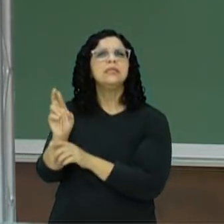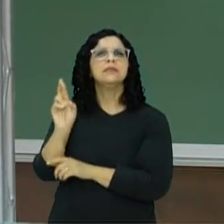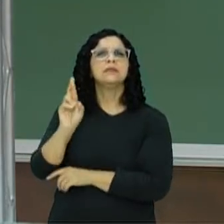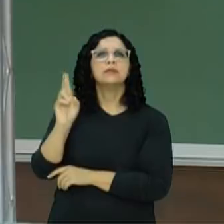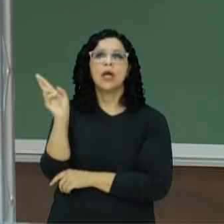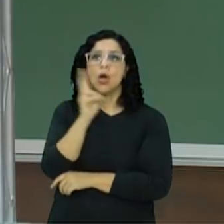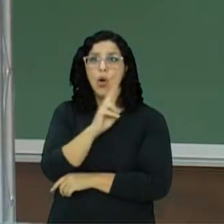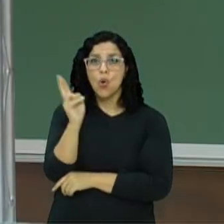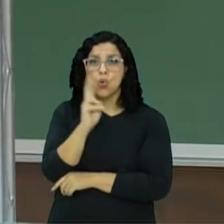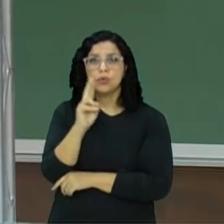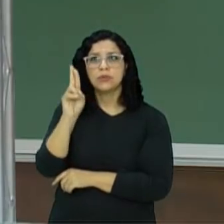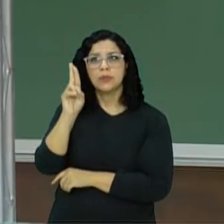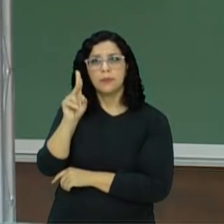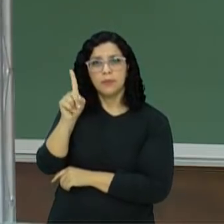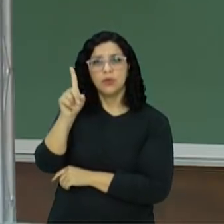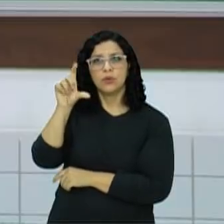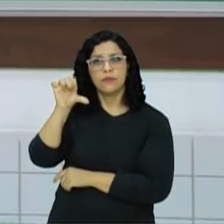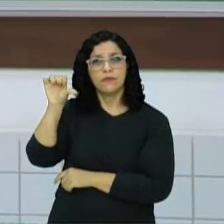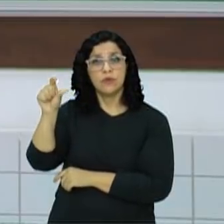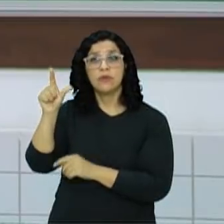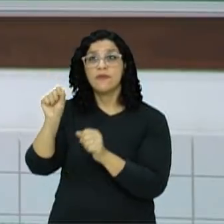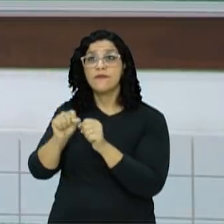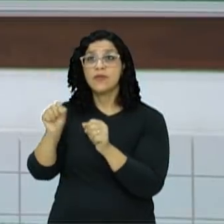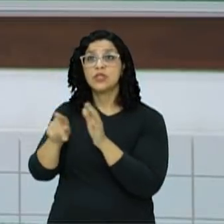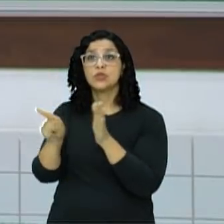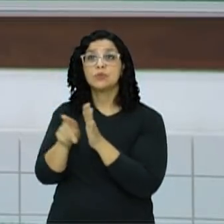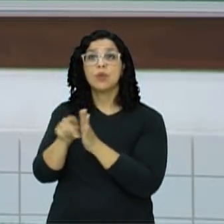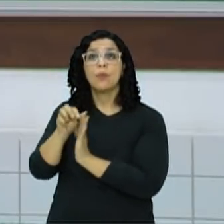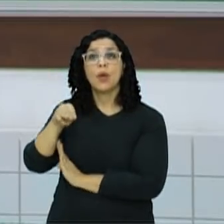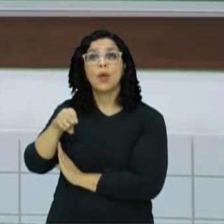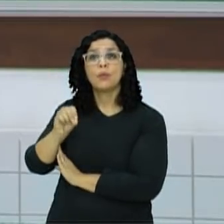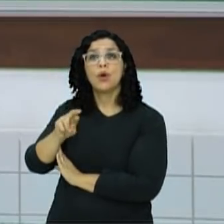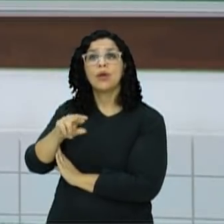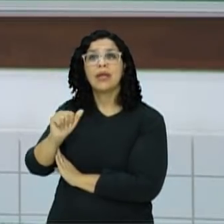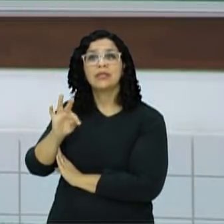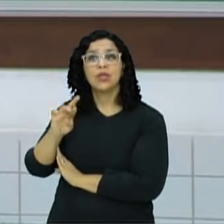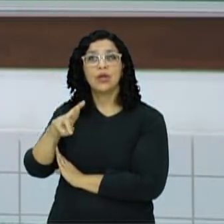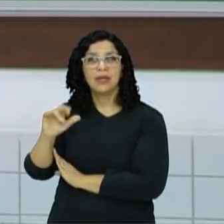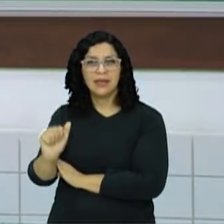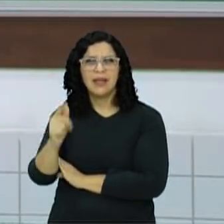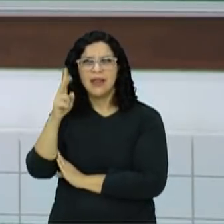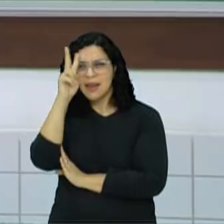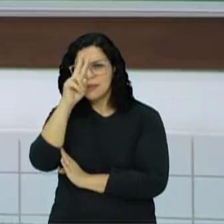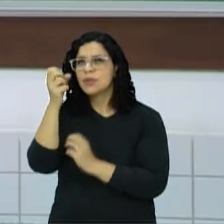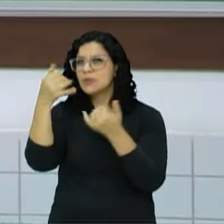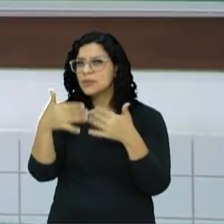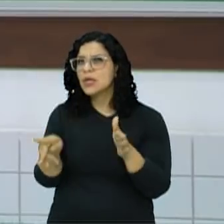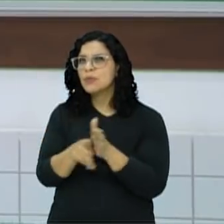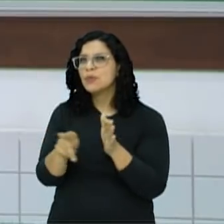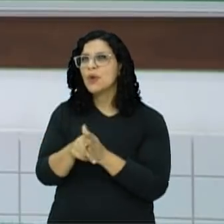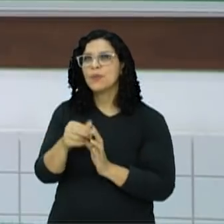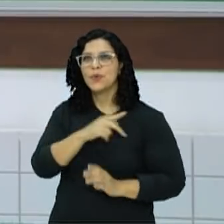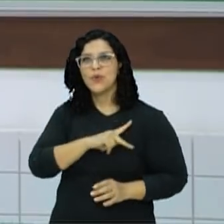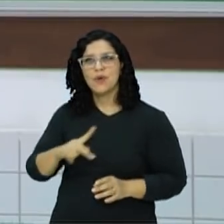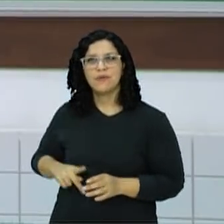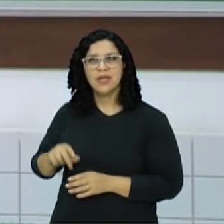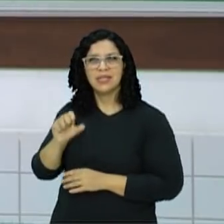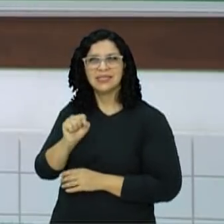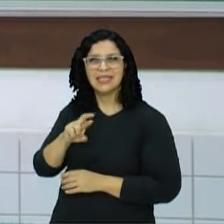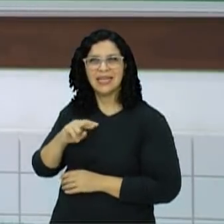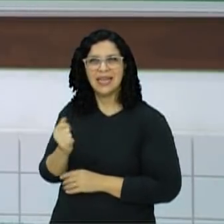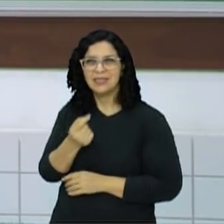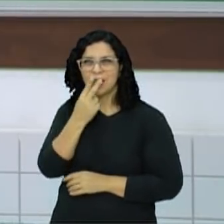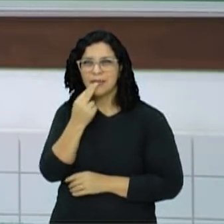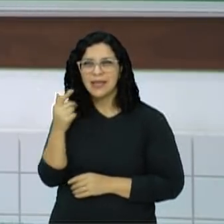em 98 fez a Rússia decretar moratória. Lembra que nós falamos disso no governo do Sarney? Moratória. O